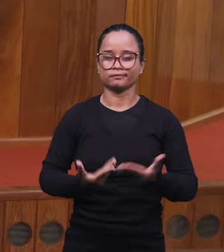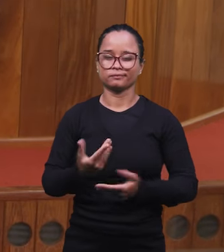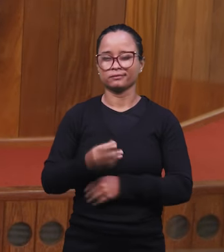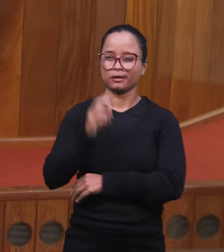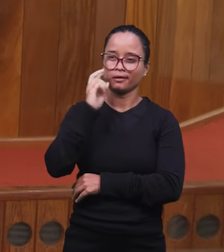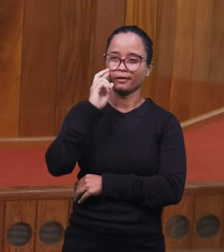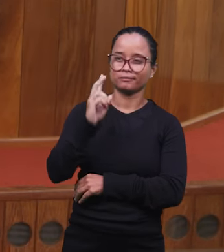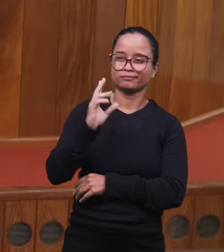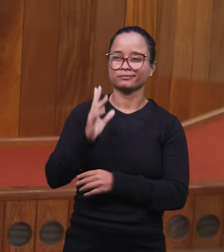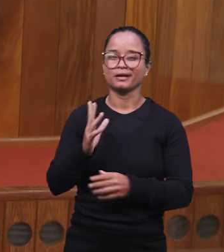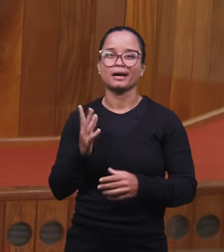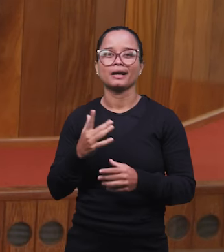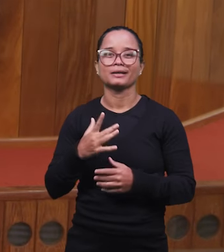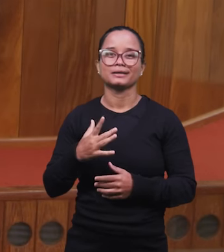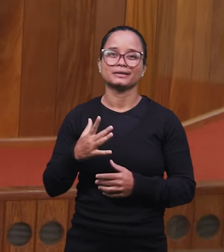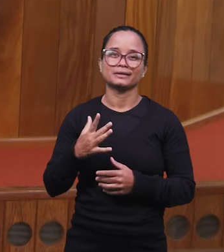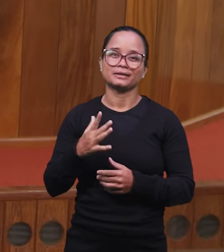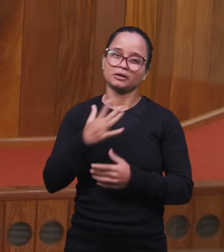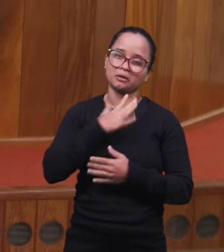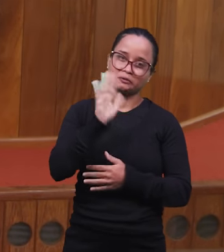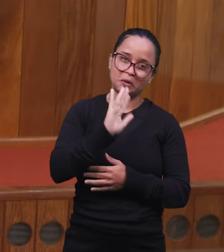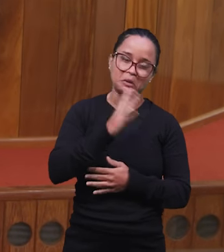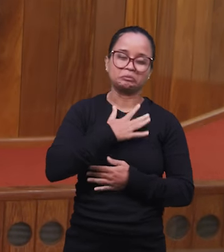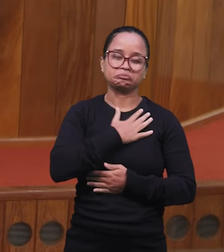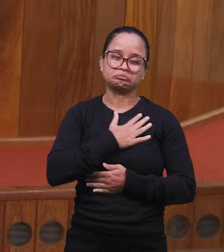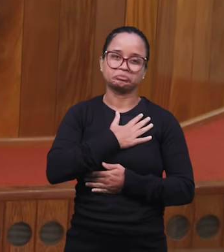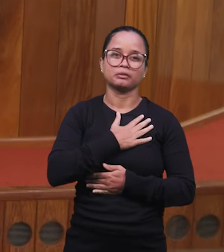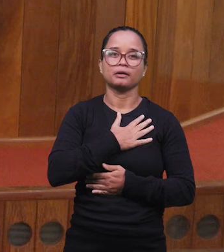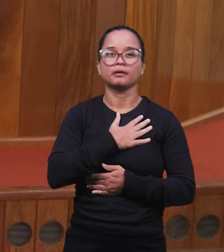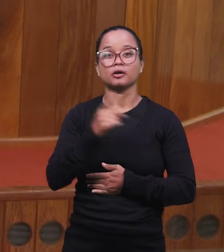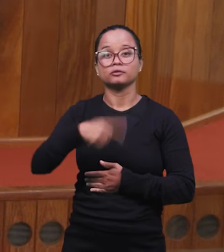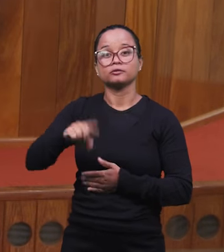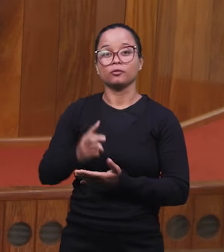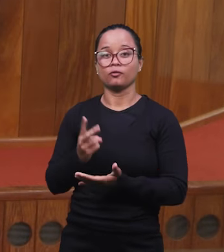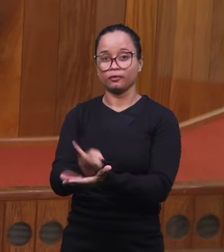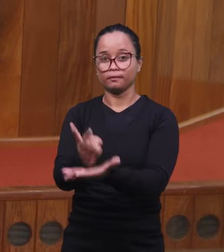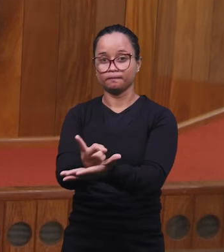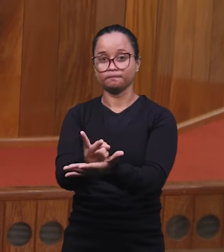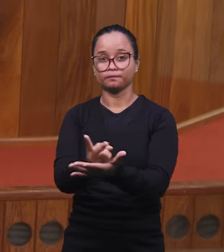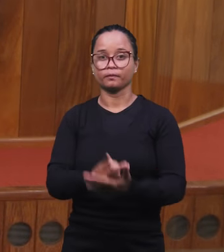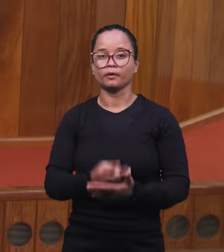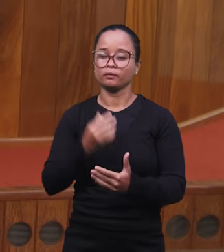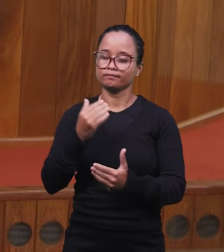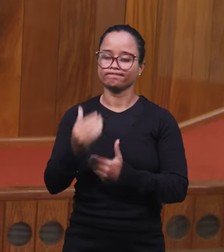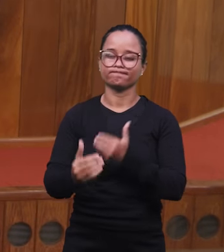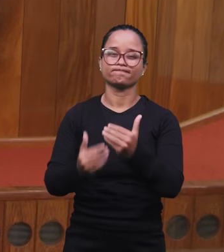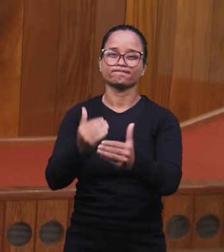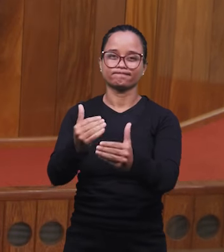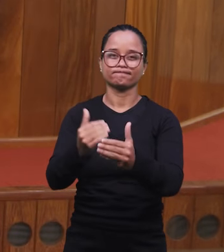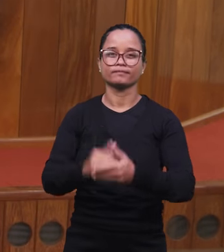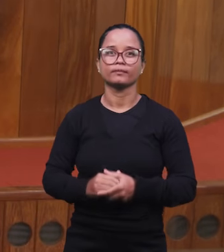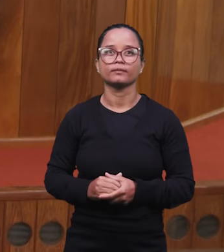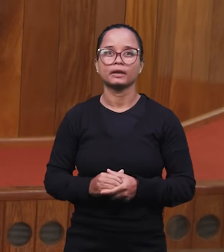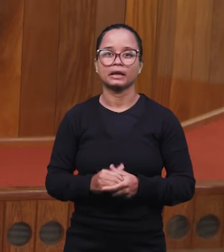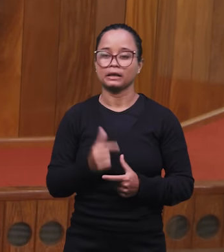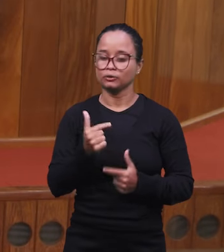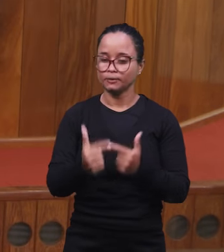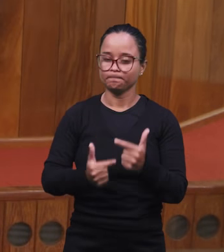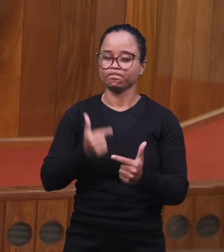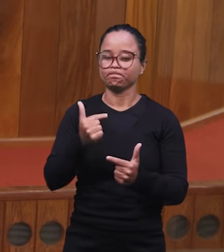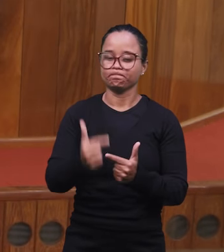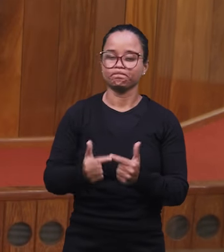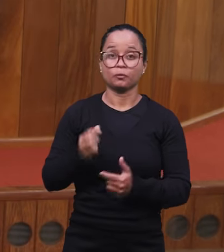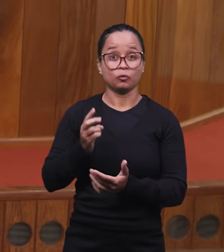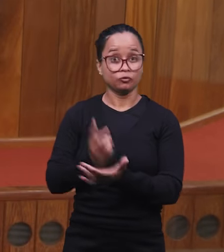os olhares, a despedida, é isso mesmo. Vamos continuar, é a nossa jornada. As